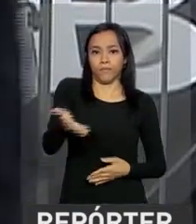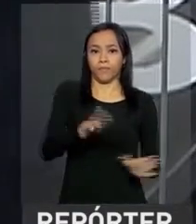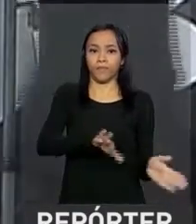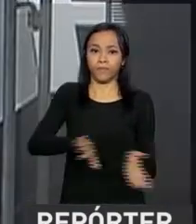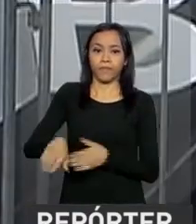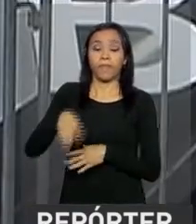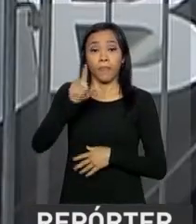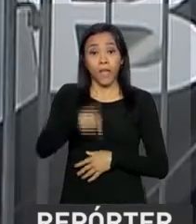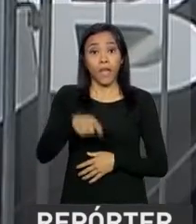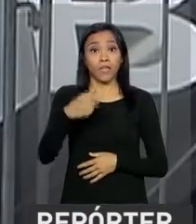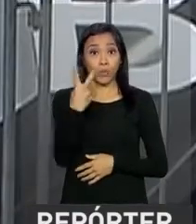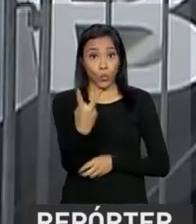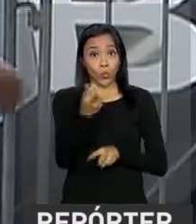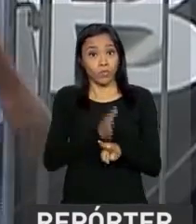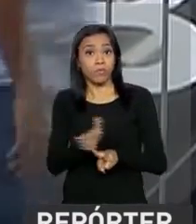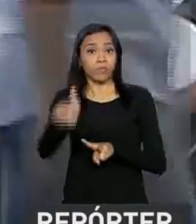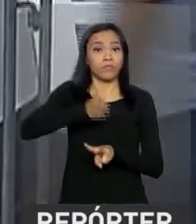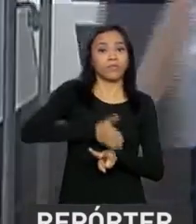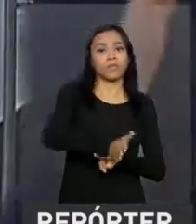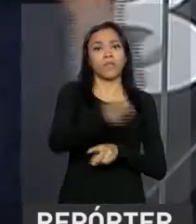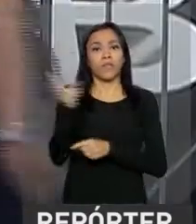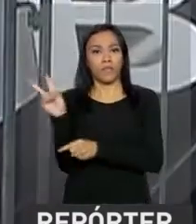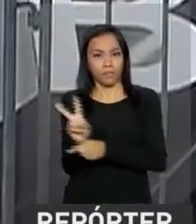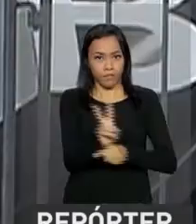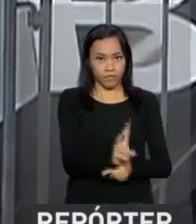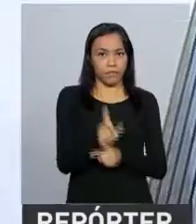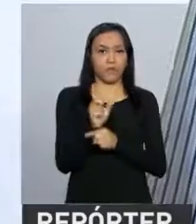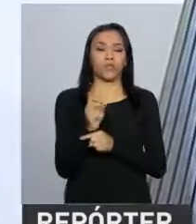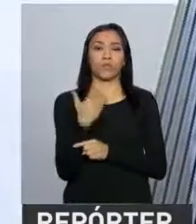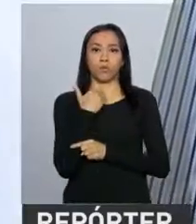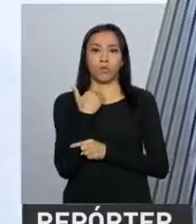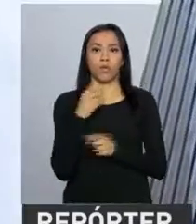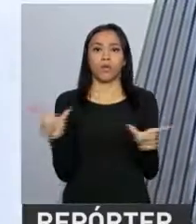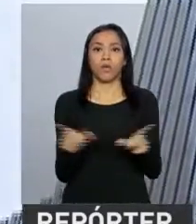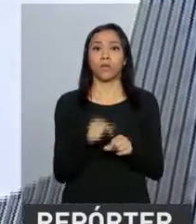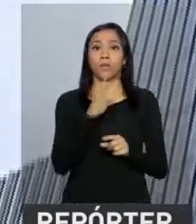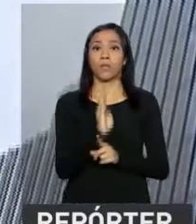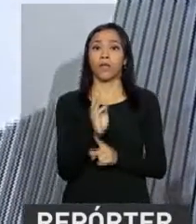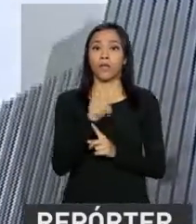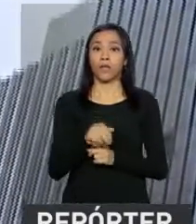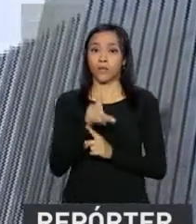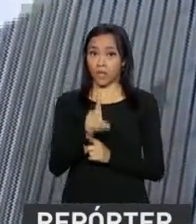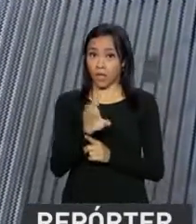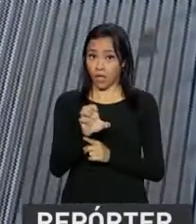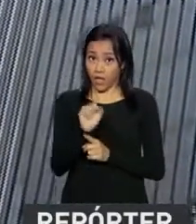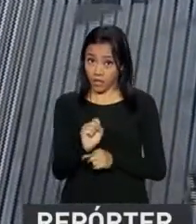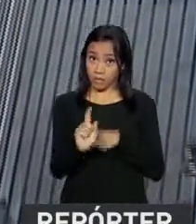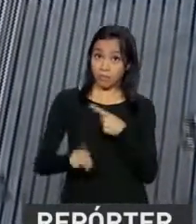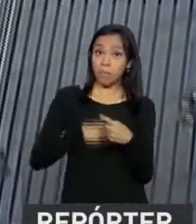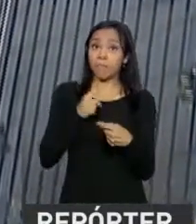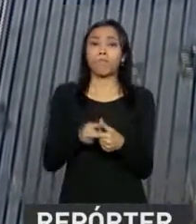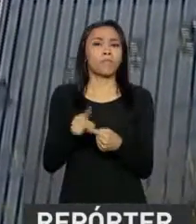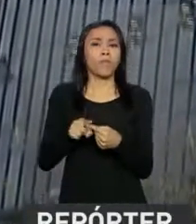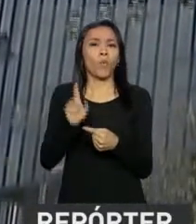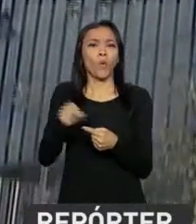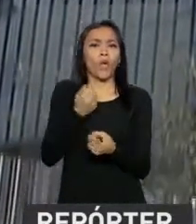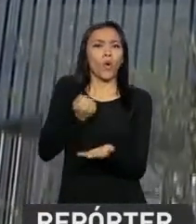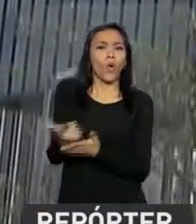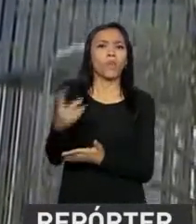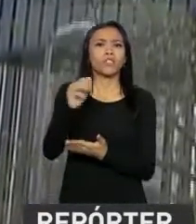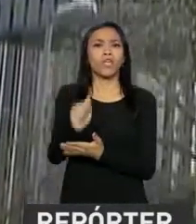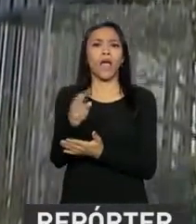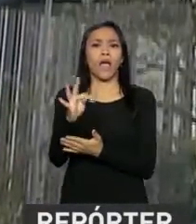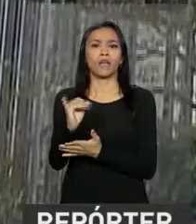Serão 2 novas linhas de financiamento do BNDES. A primeira voltada para a compra de ativos, que são bens de valor que as